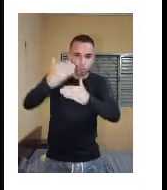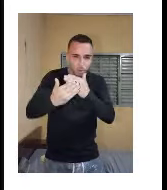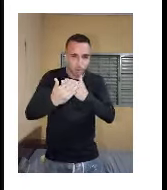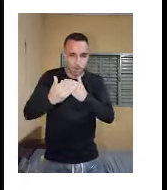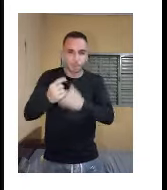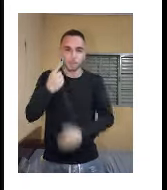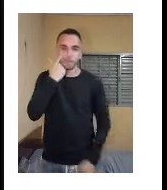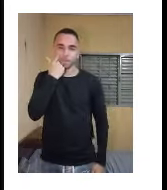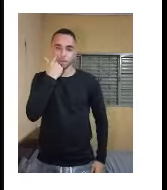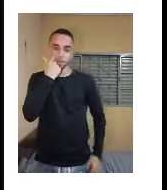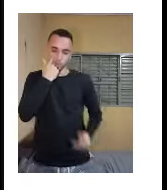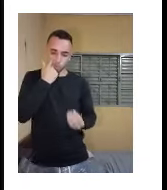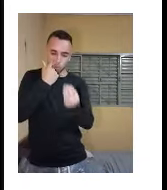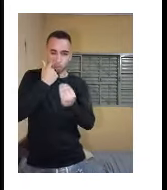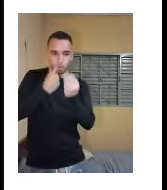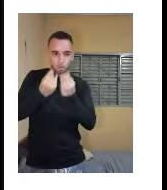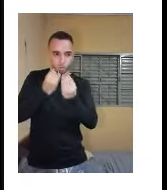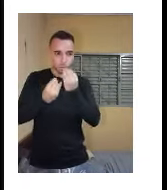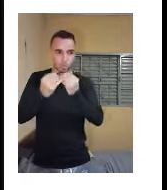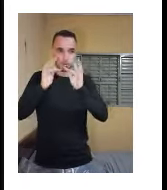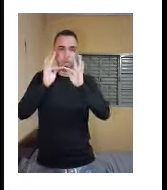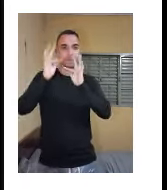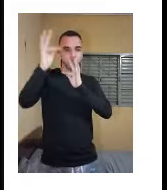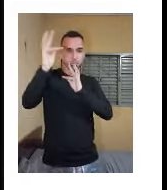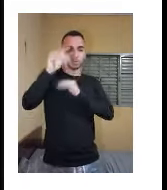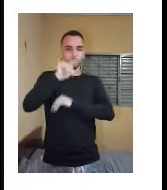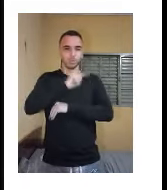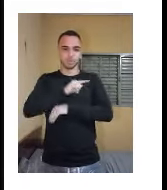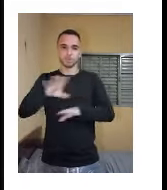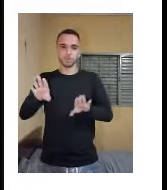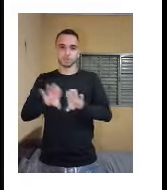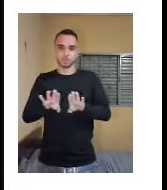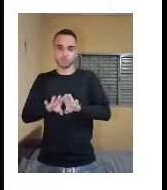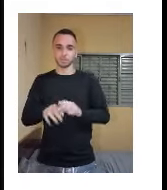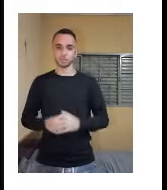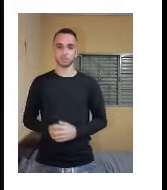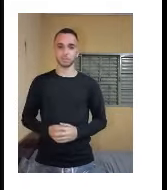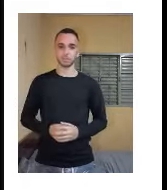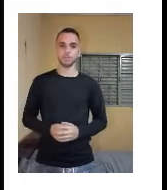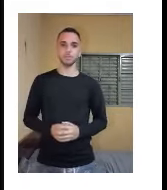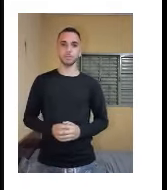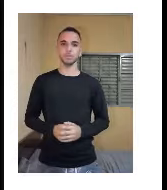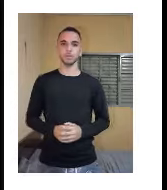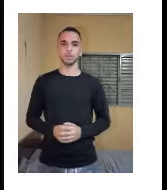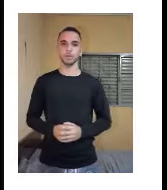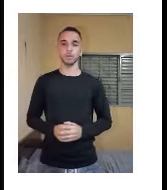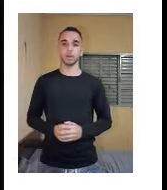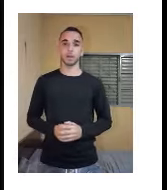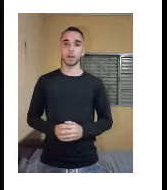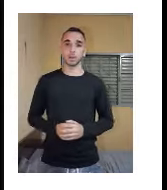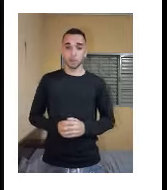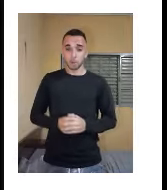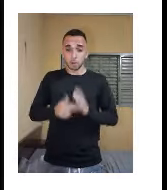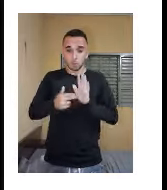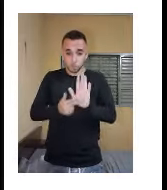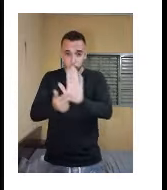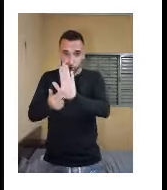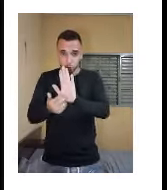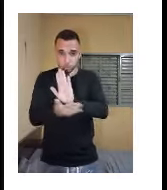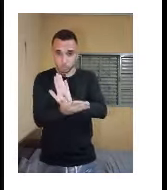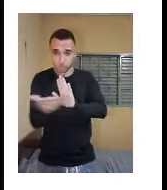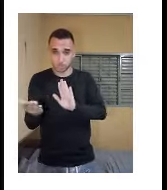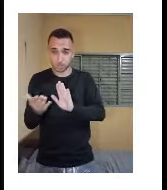E aí eu trago a base, né, de todos esses estudos, do qual a gente vai